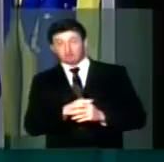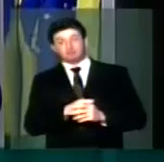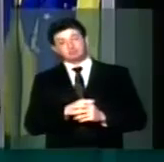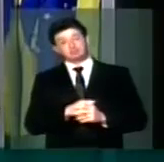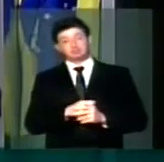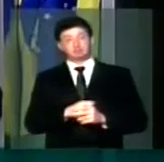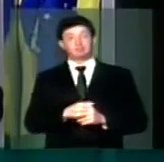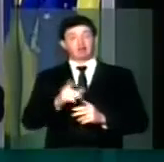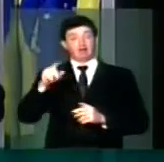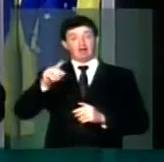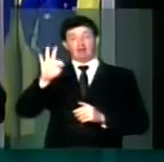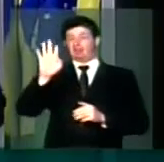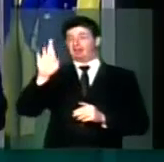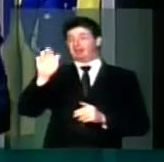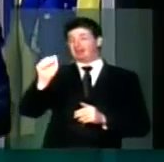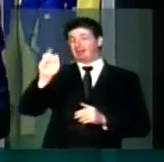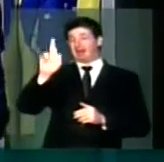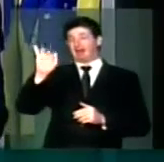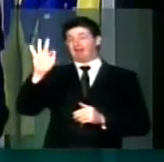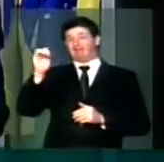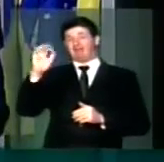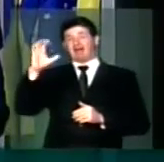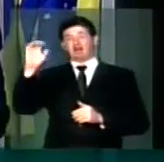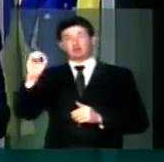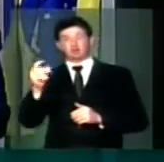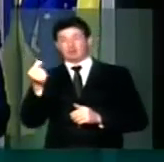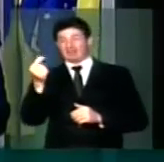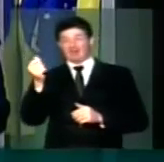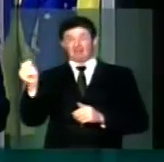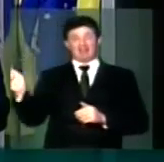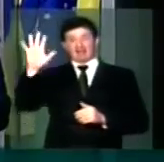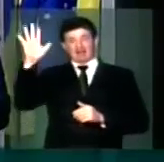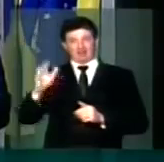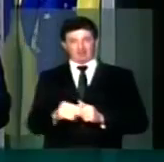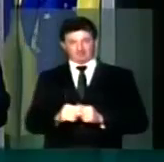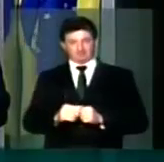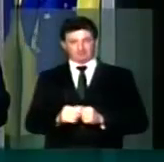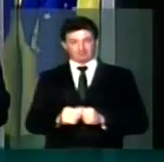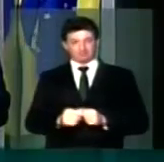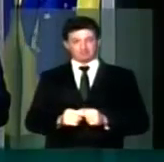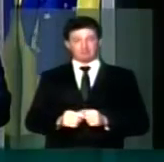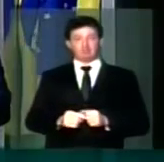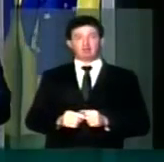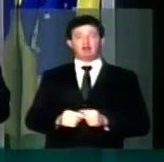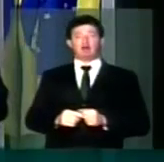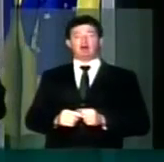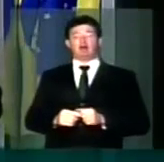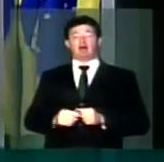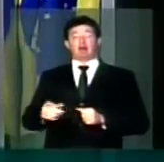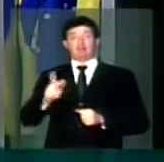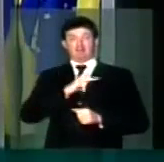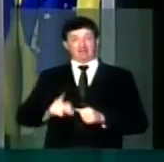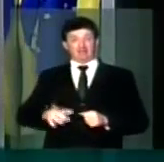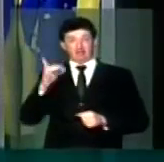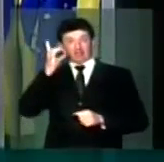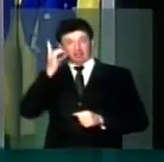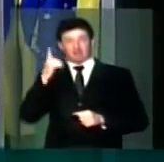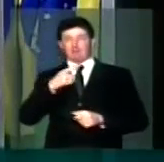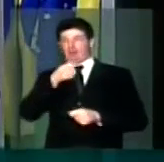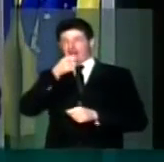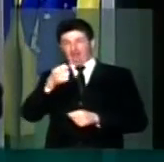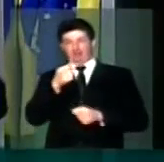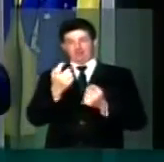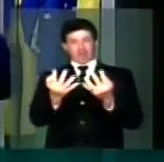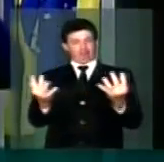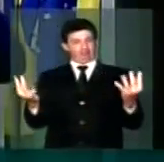o tarifaço. Em coletiva à imprensa no mês de julho, a presidente da República